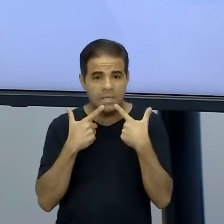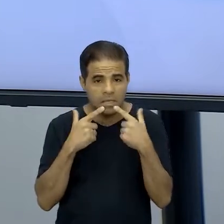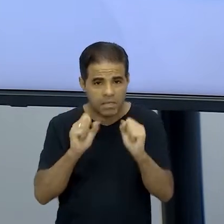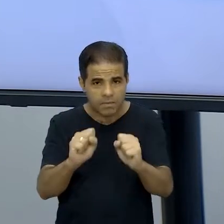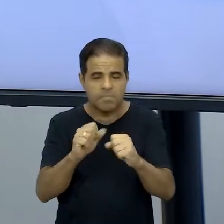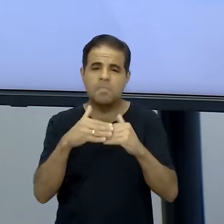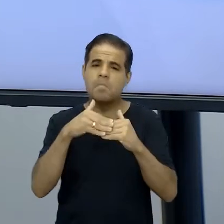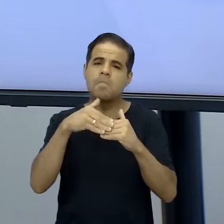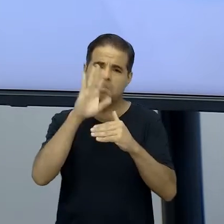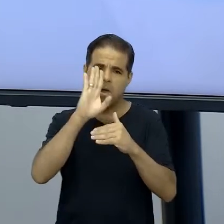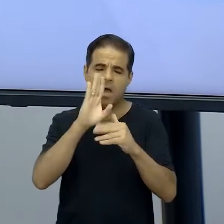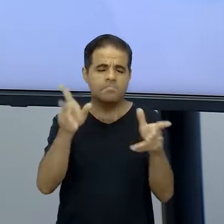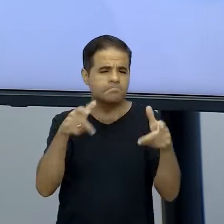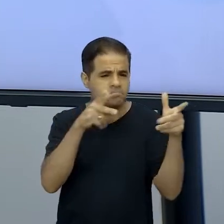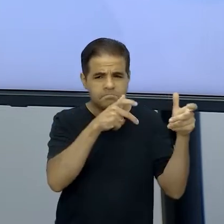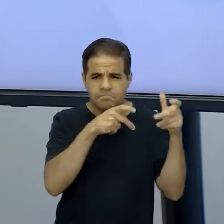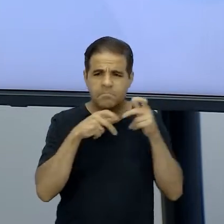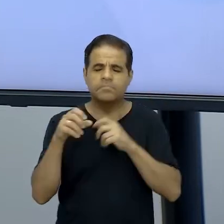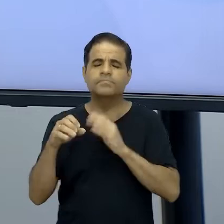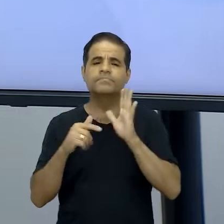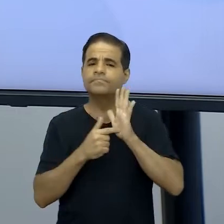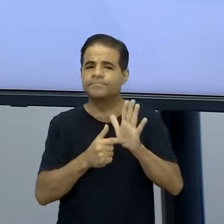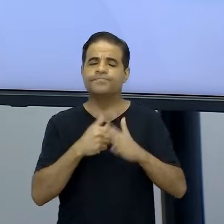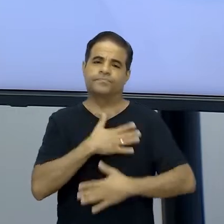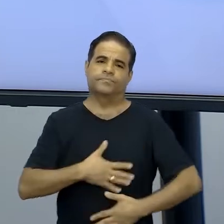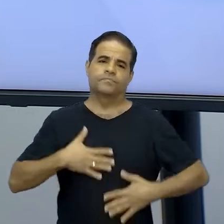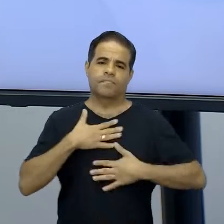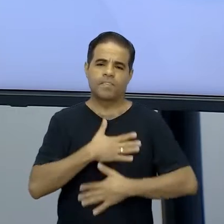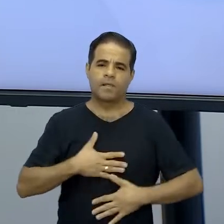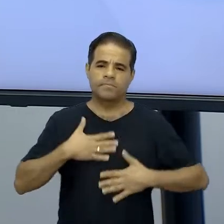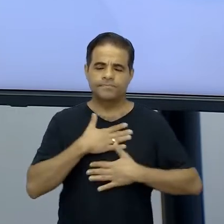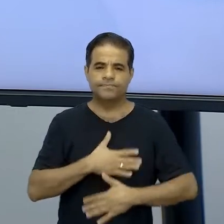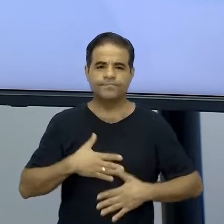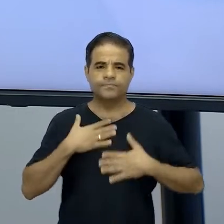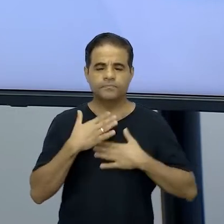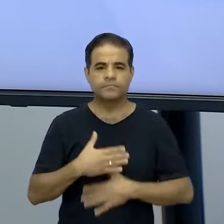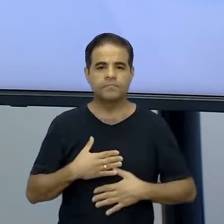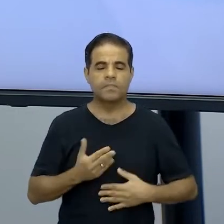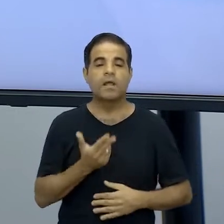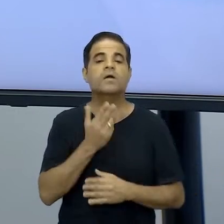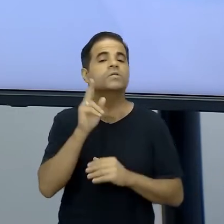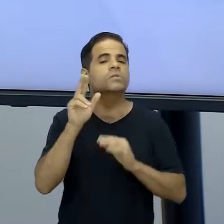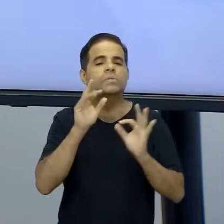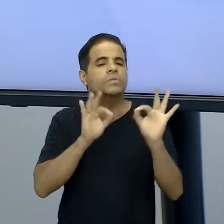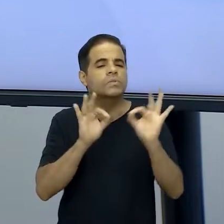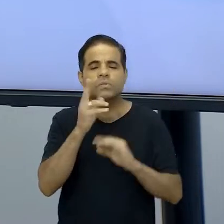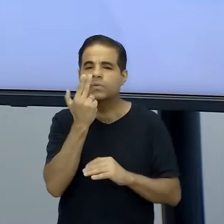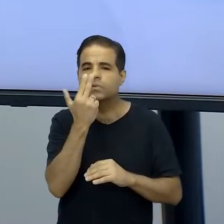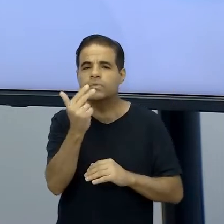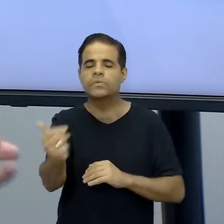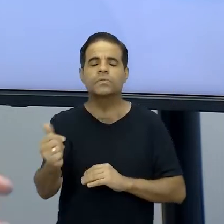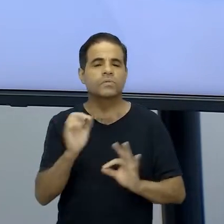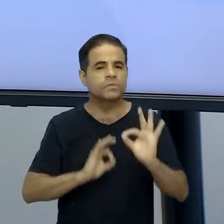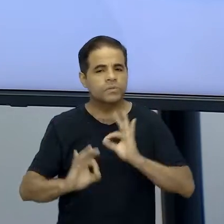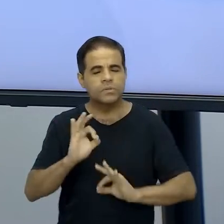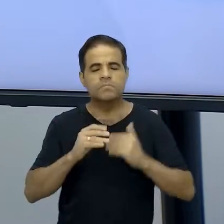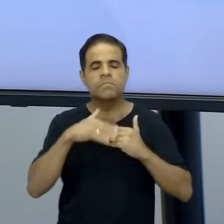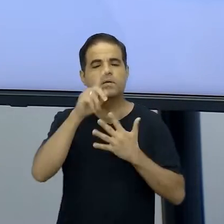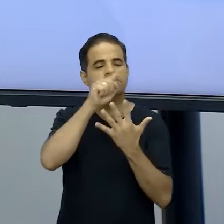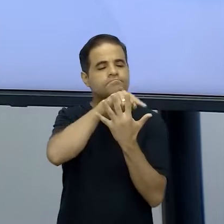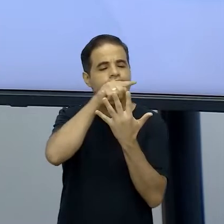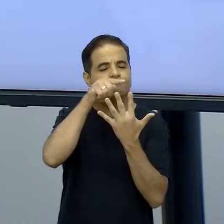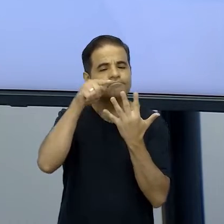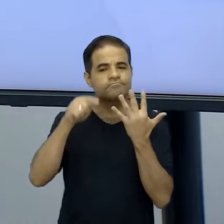Então, quanto mais a gente consome, a gente aprecia, né? A gente sempre chama de nutrição estética. Eu tenho o quê? Um leque maior